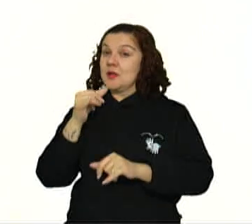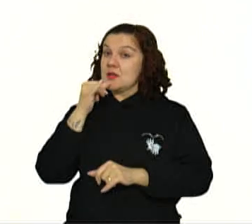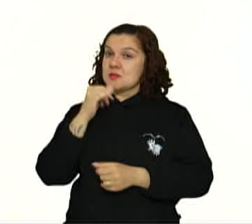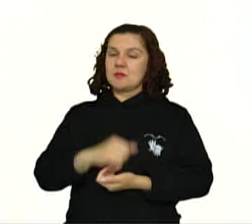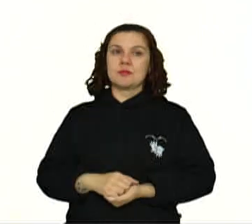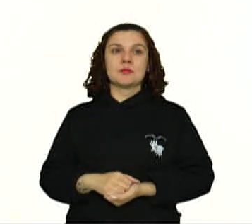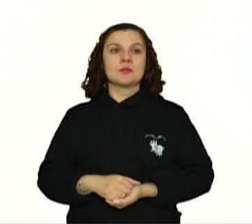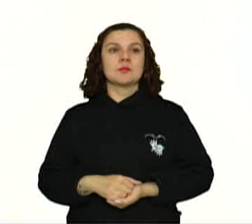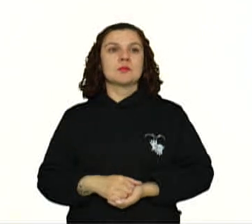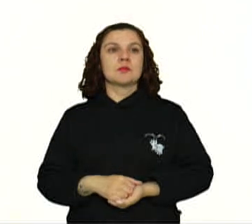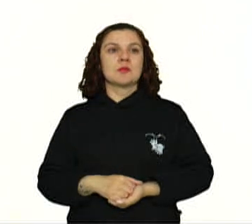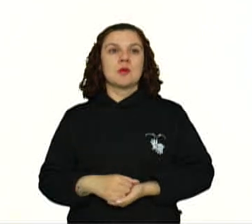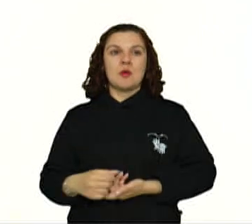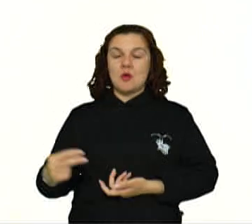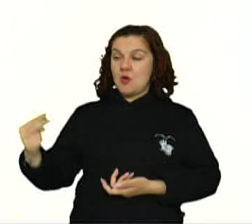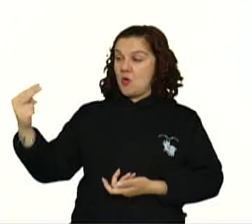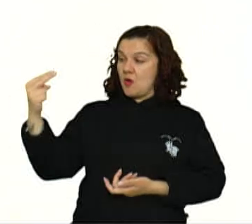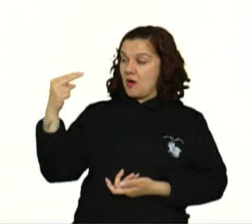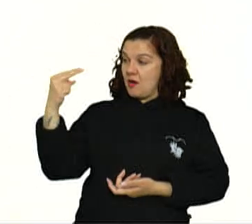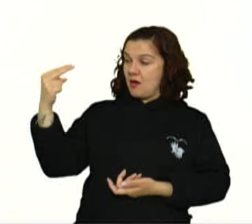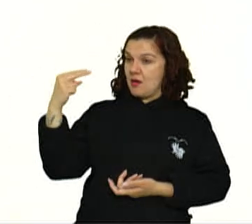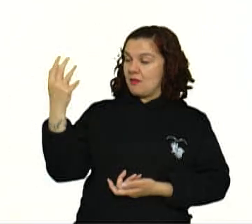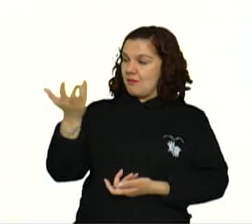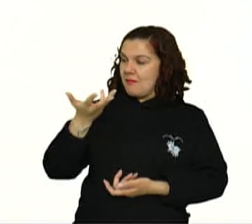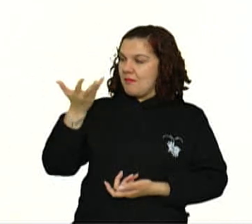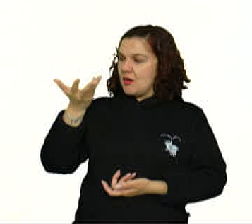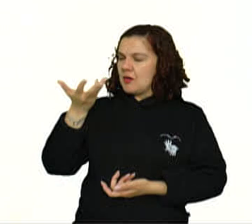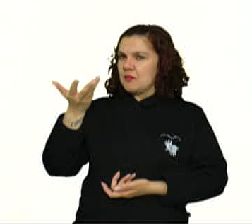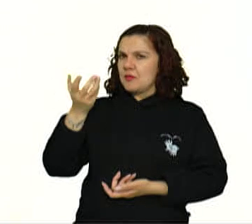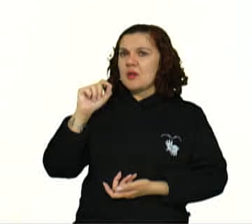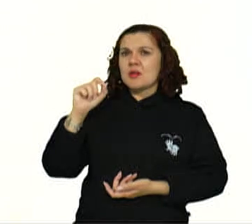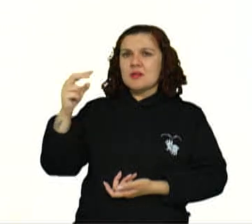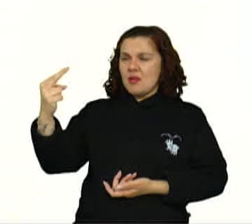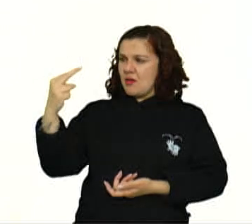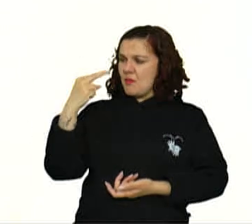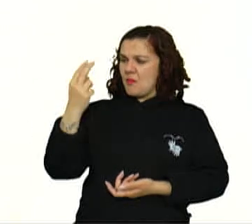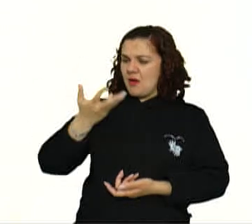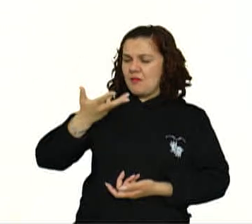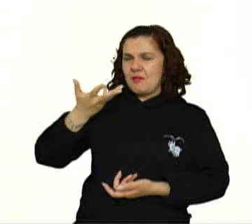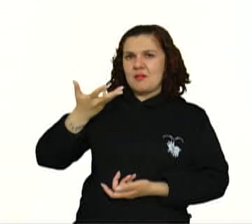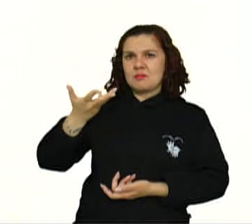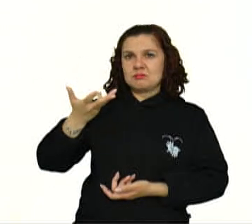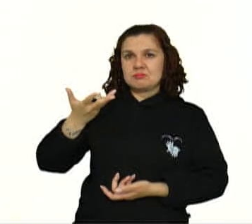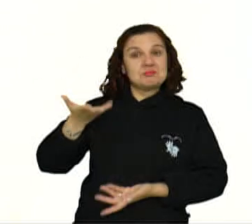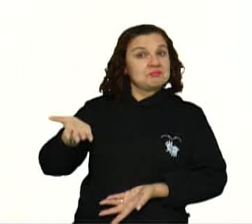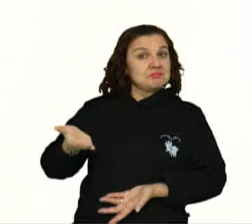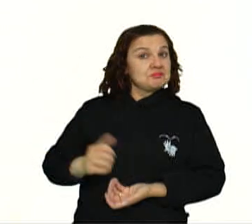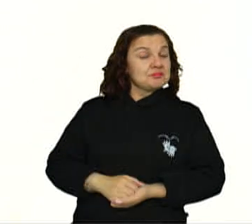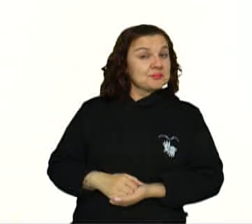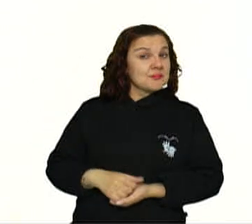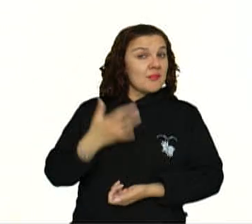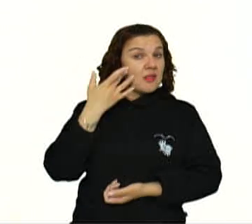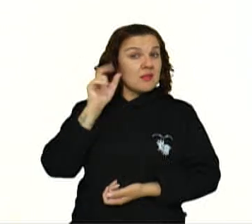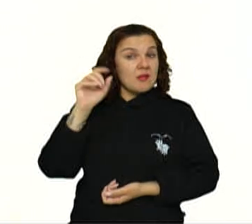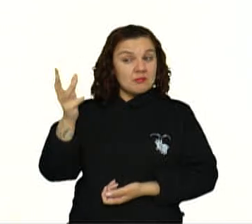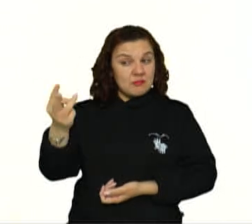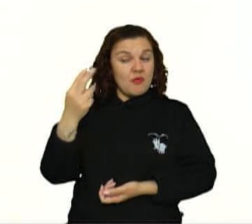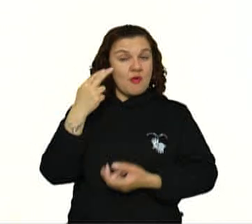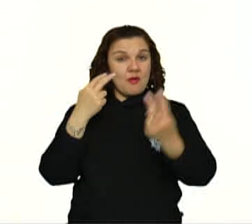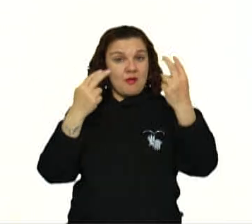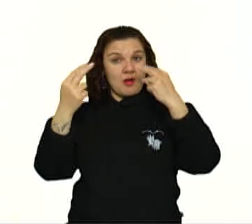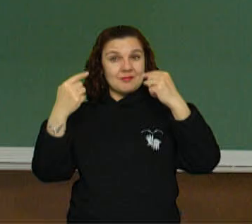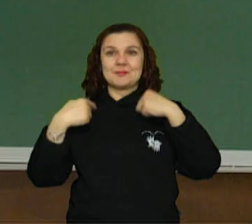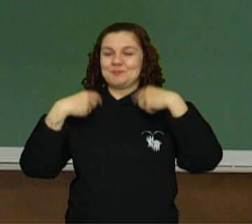Exemplo, olhavam-me com admiração. Quem olhava? Eu não sei, eu sei que olhava a mim, não é verdade?